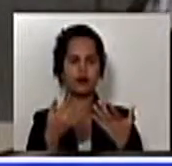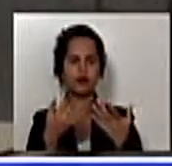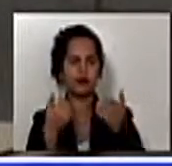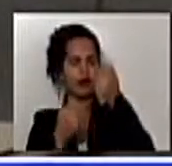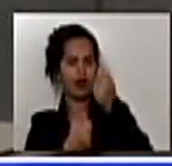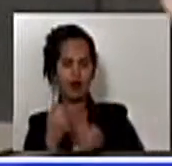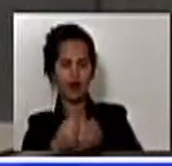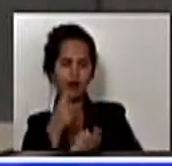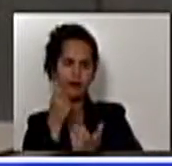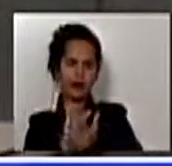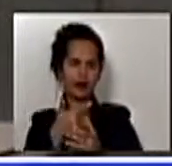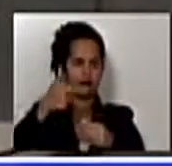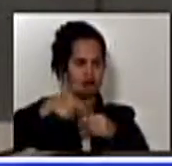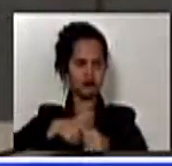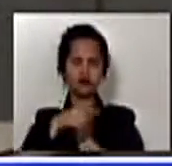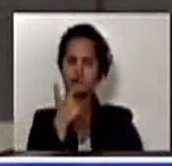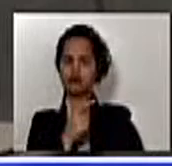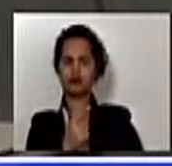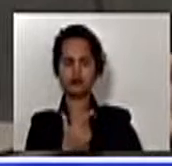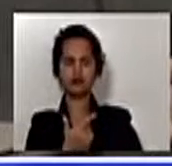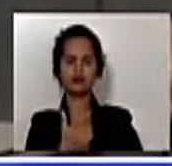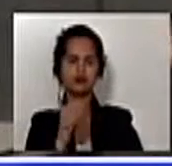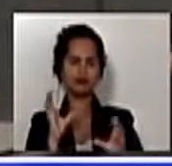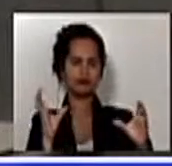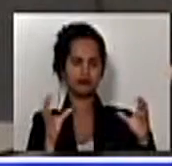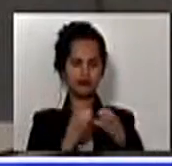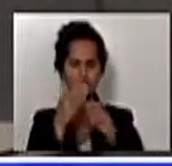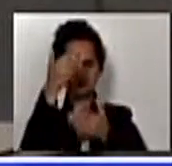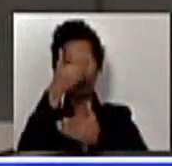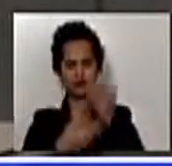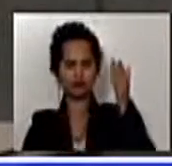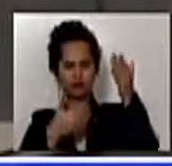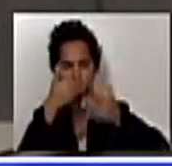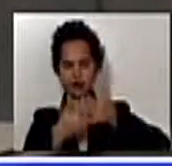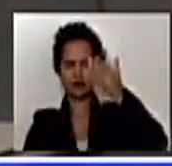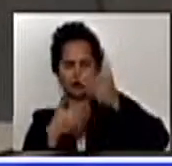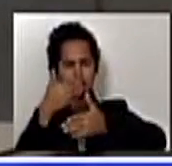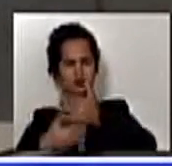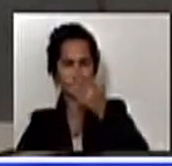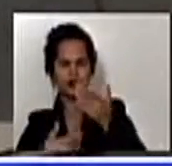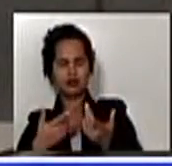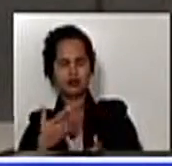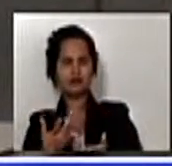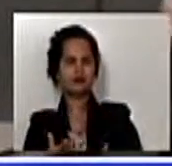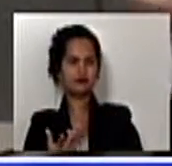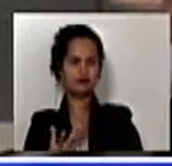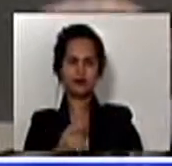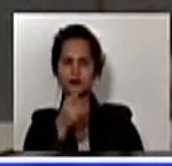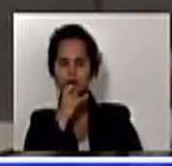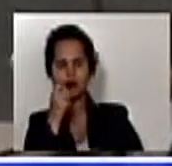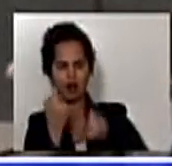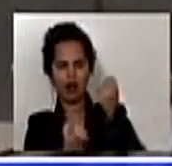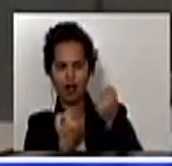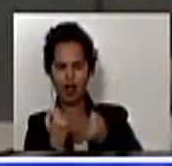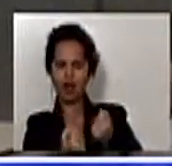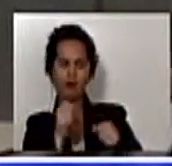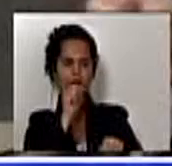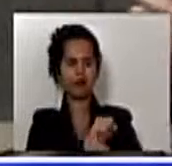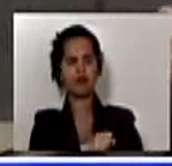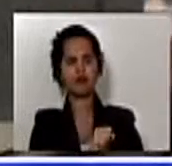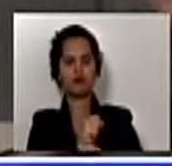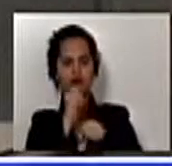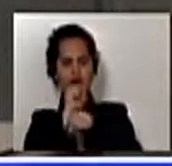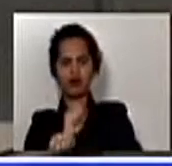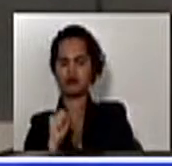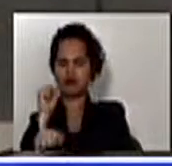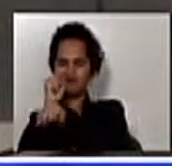também contratos existentes no Estado, as secretarias tiveram que cortar veículos, tiveram que cortar contratos também